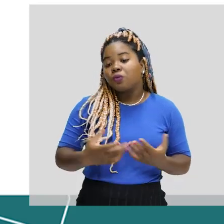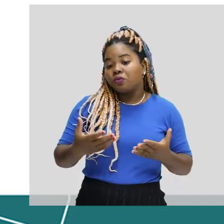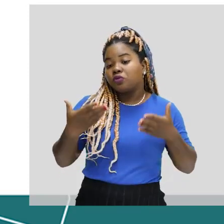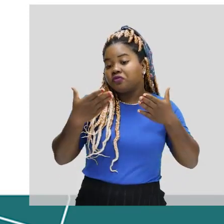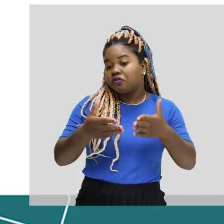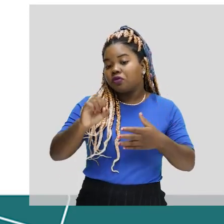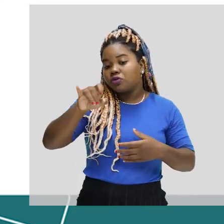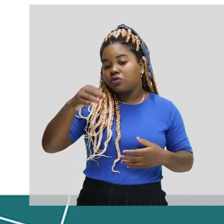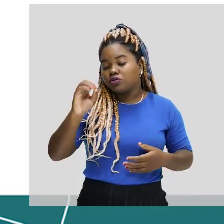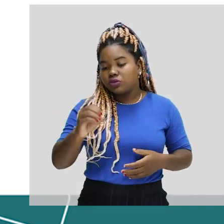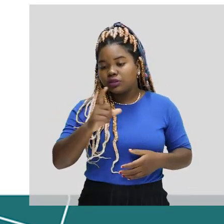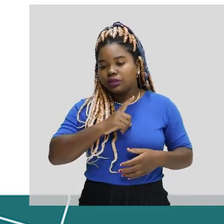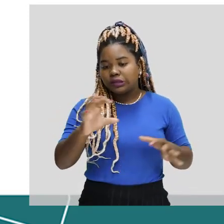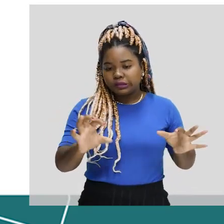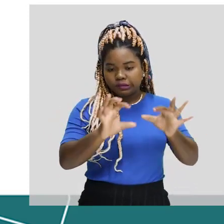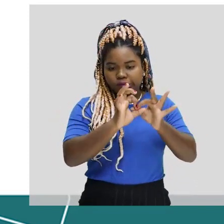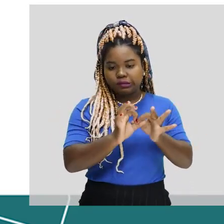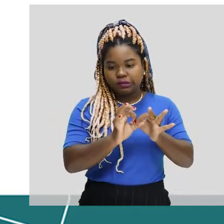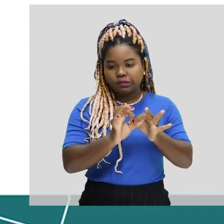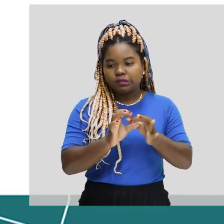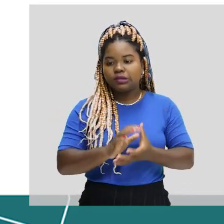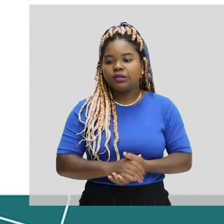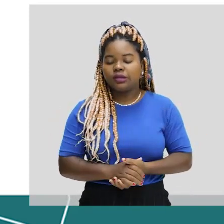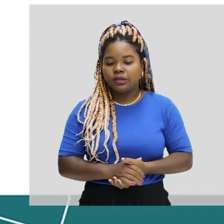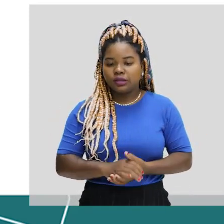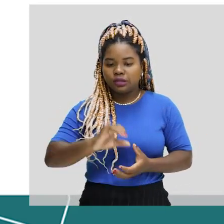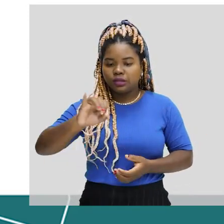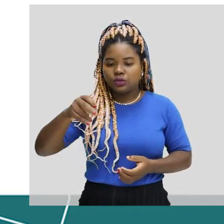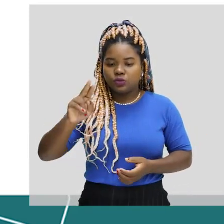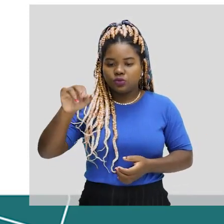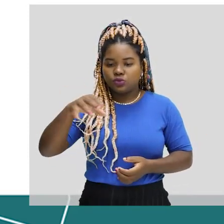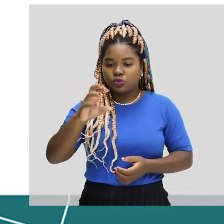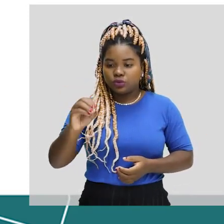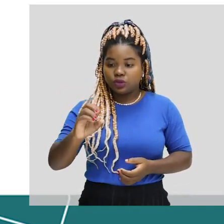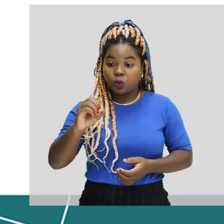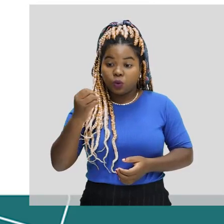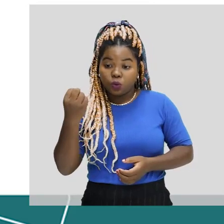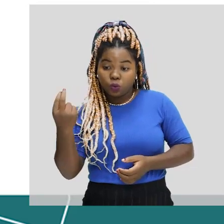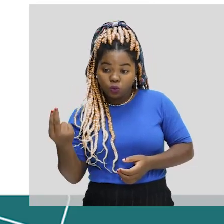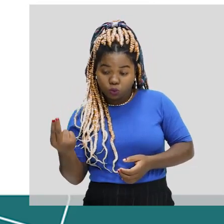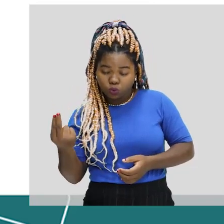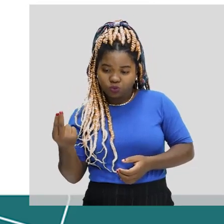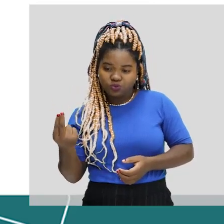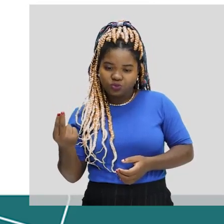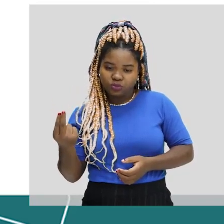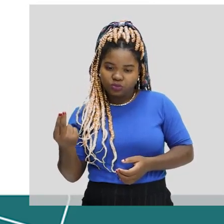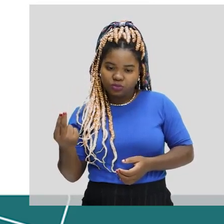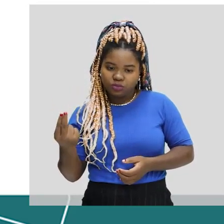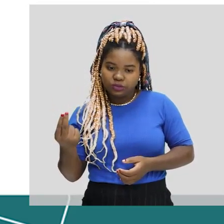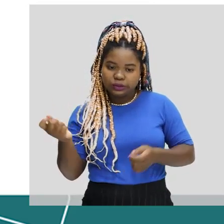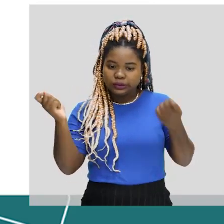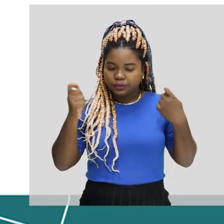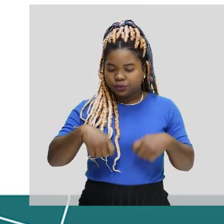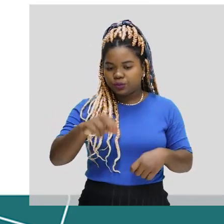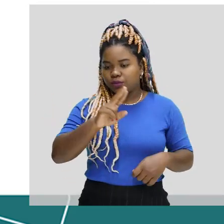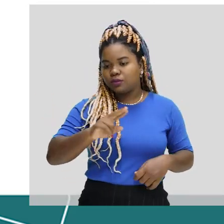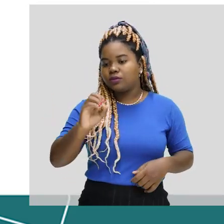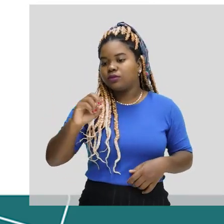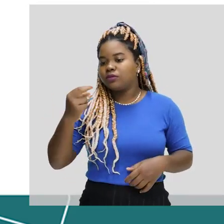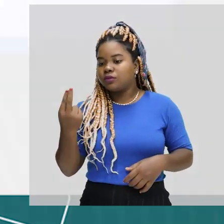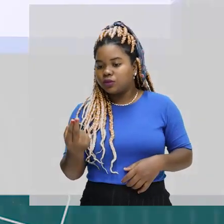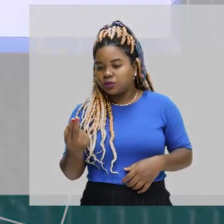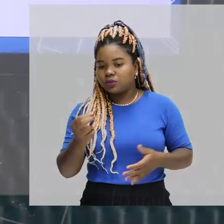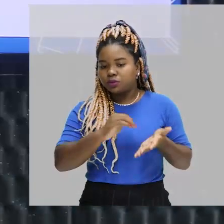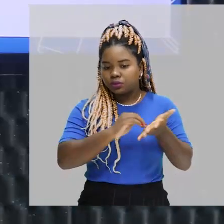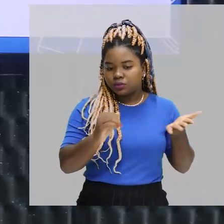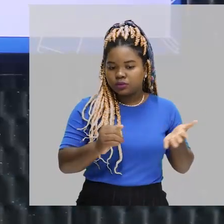vierem ligados pela conjunção ou, aí tem uma história. Eu posso usar o ou fazendo uma exclusão.